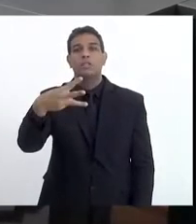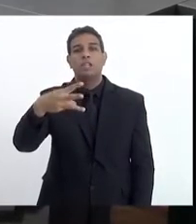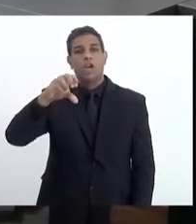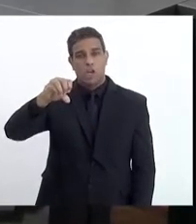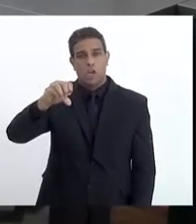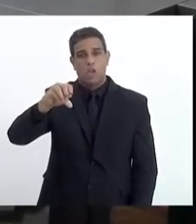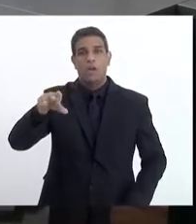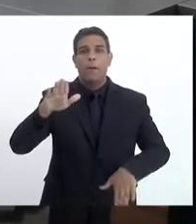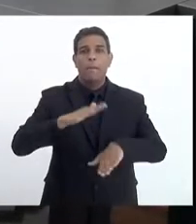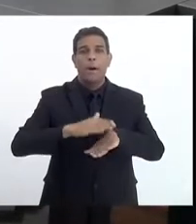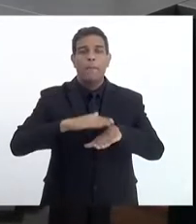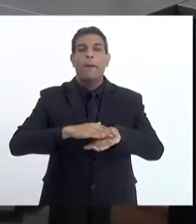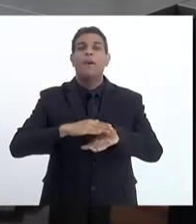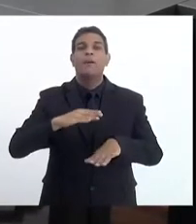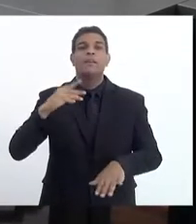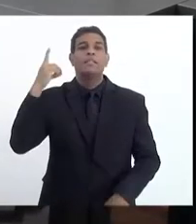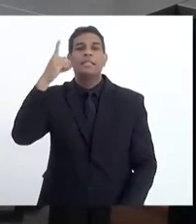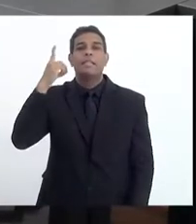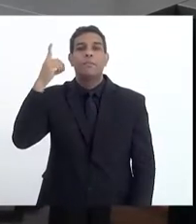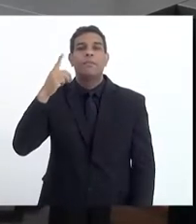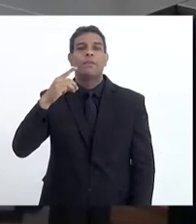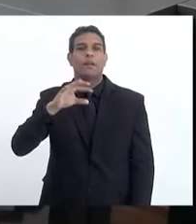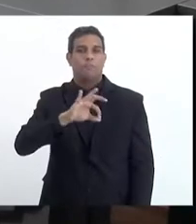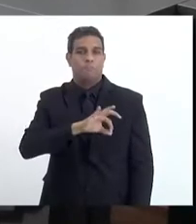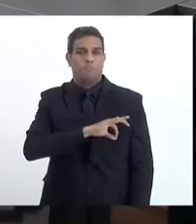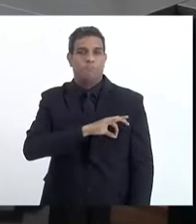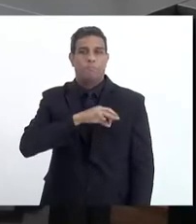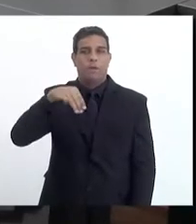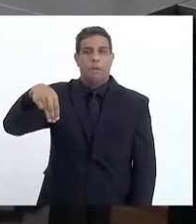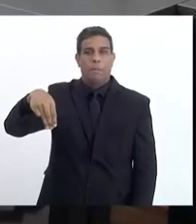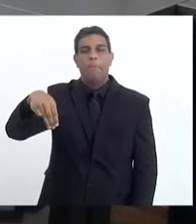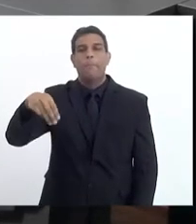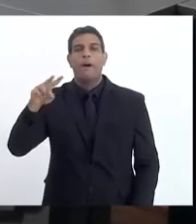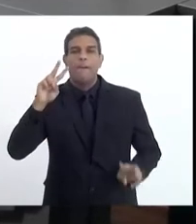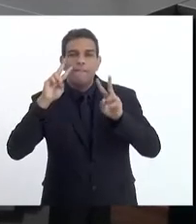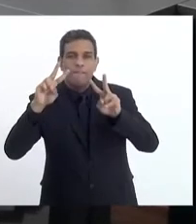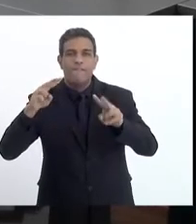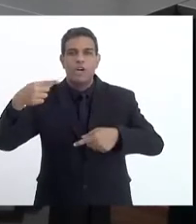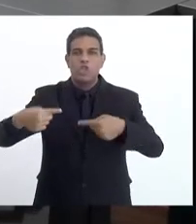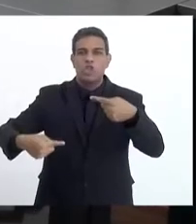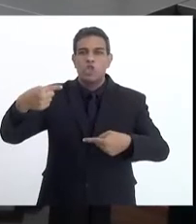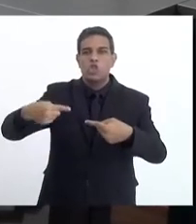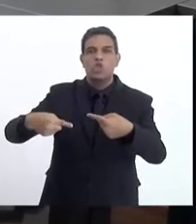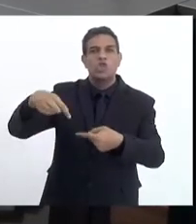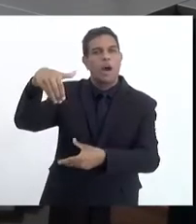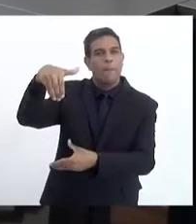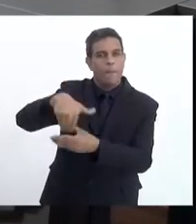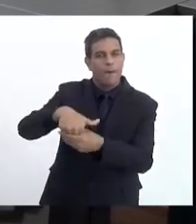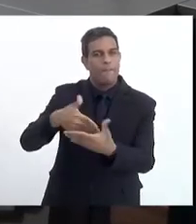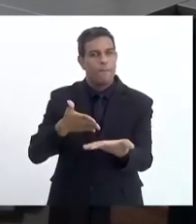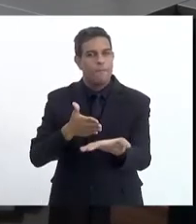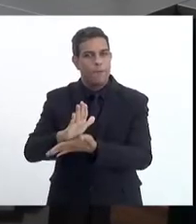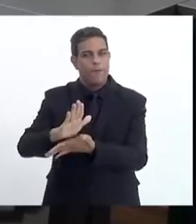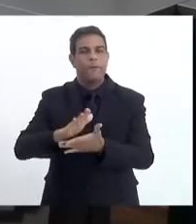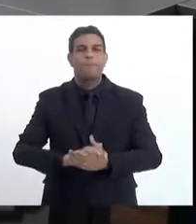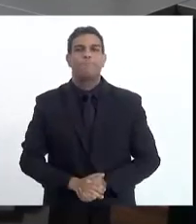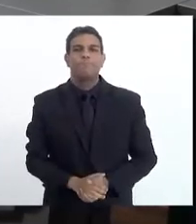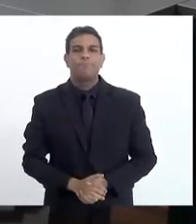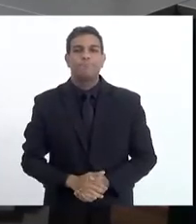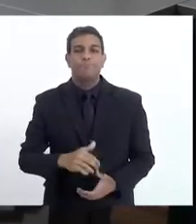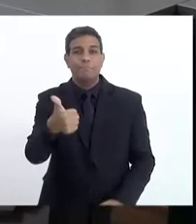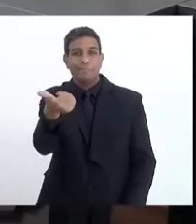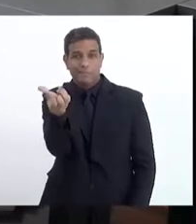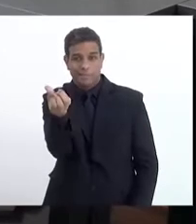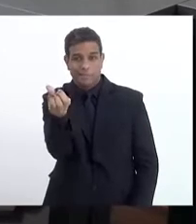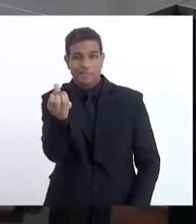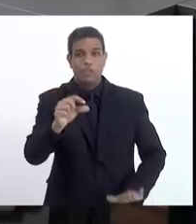autoria do deputado Mata Rocha, parecer pela legalidade. Em discussão, em votação, aprovado. 19.